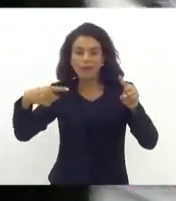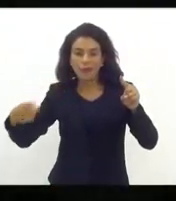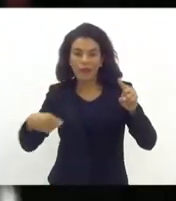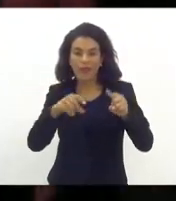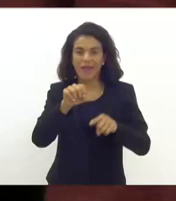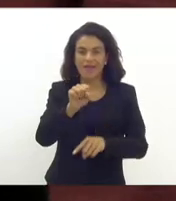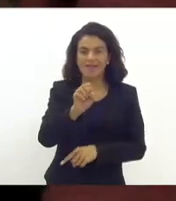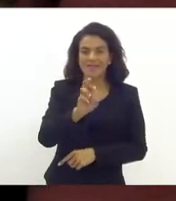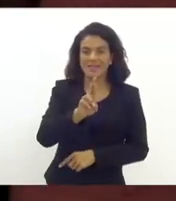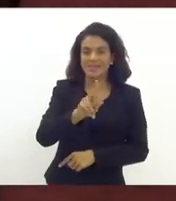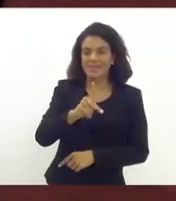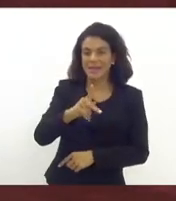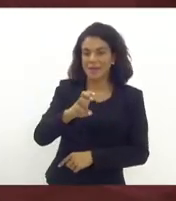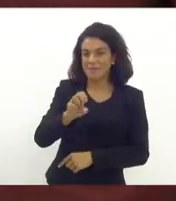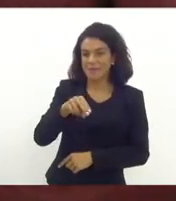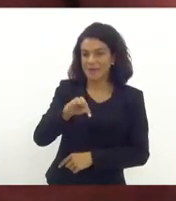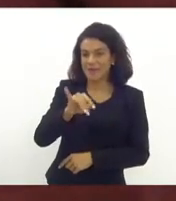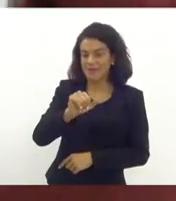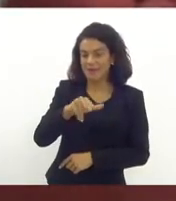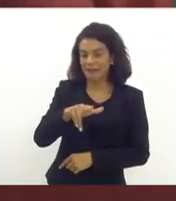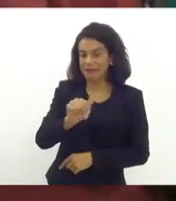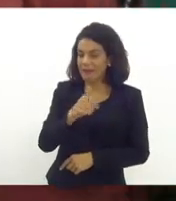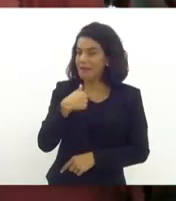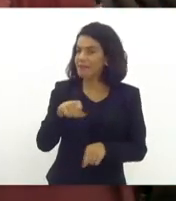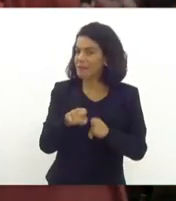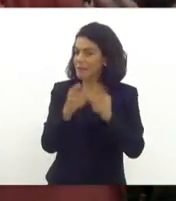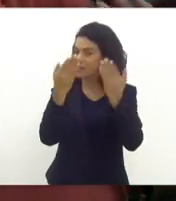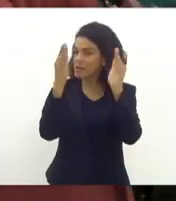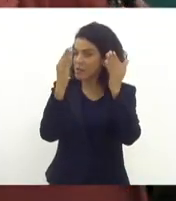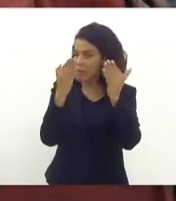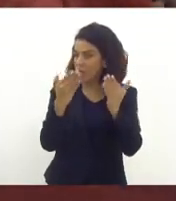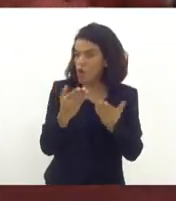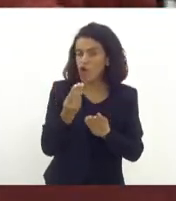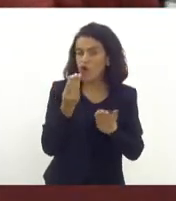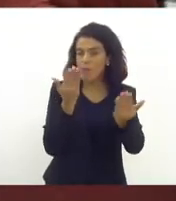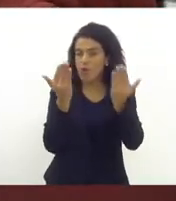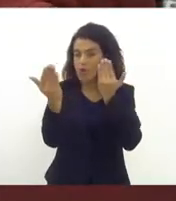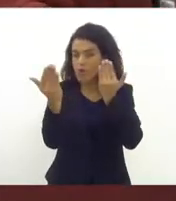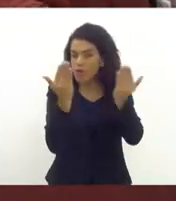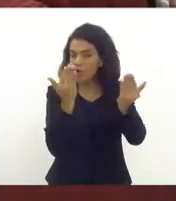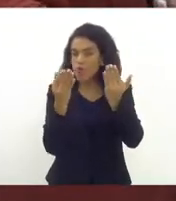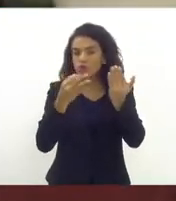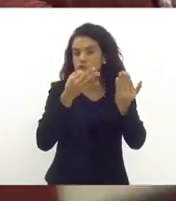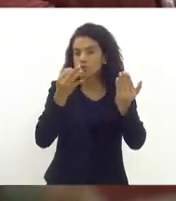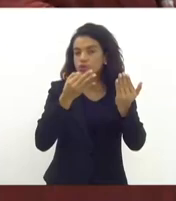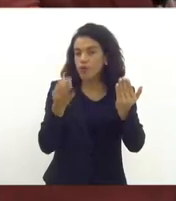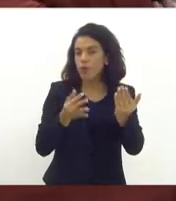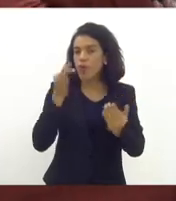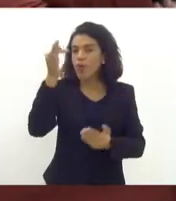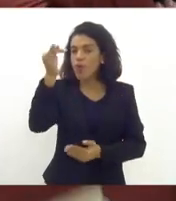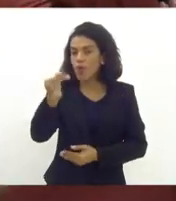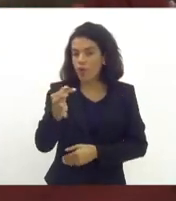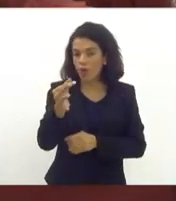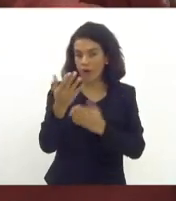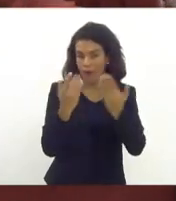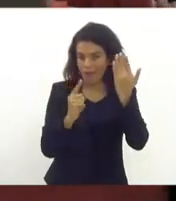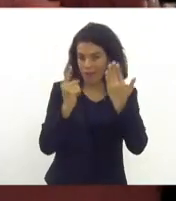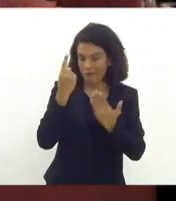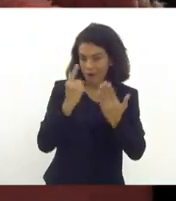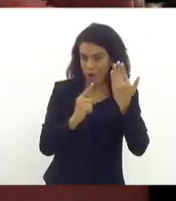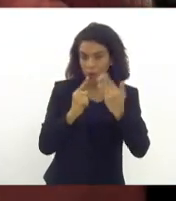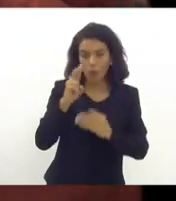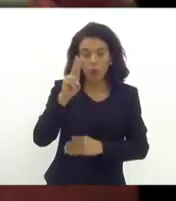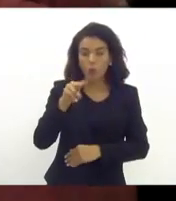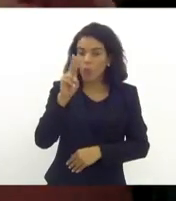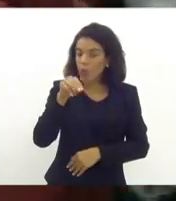desde 2013 a gente faz uma avaliação do que foi o último carnaval e faz sugestões para o próximo carnaval que nunca são